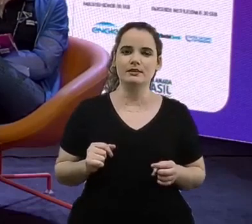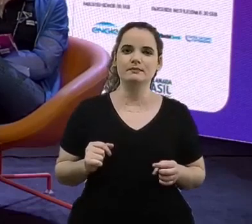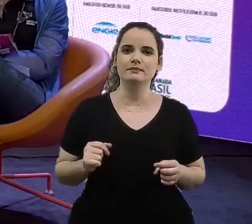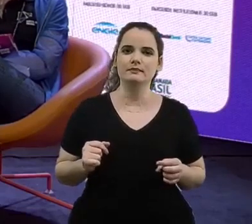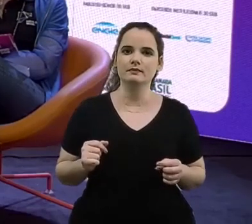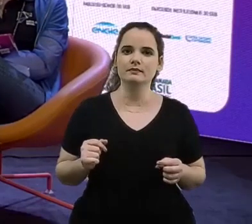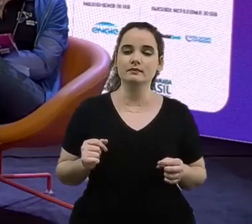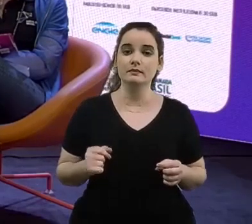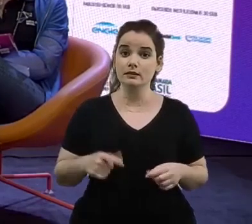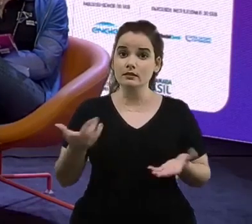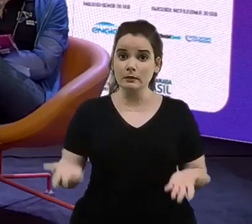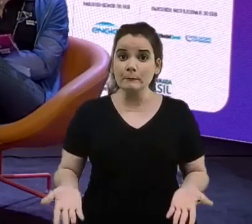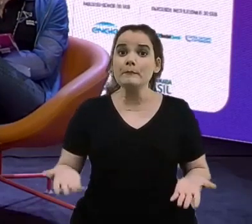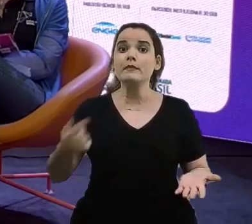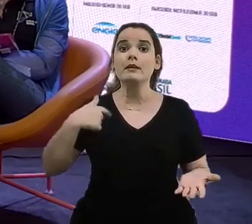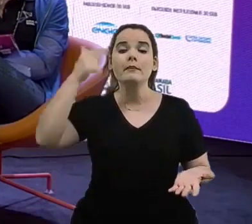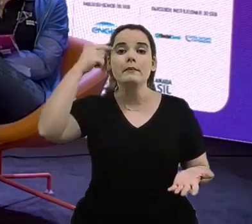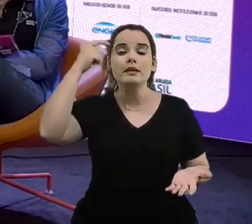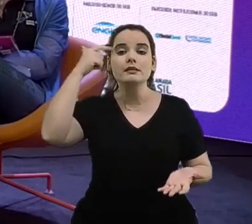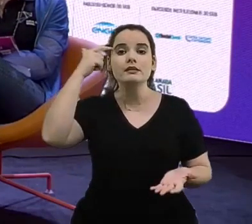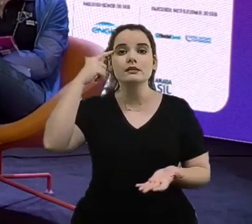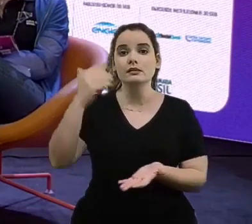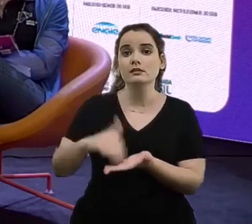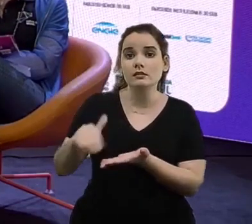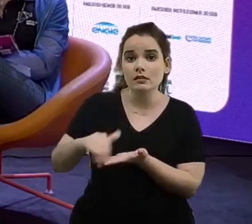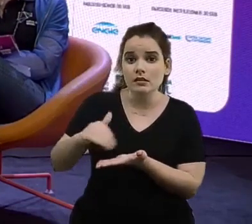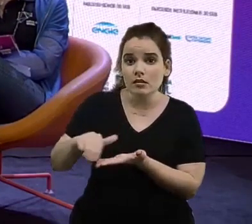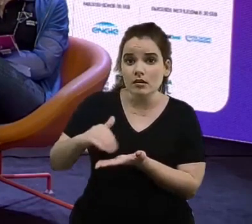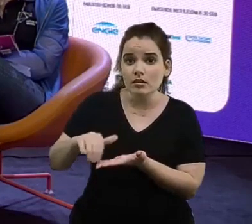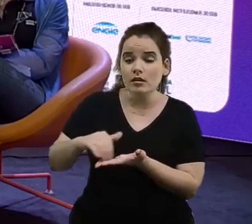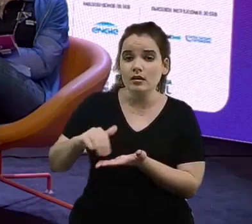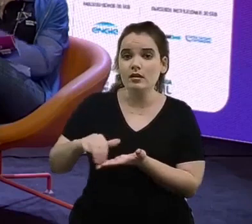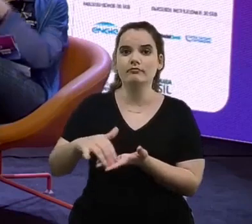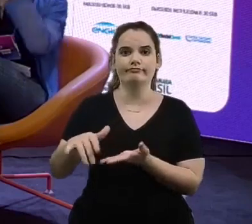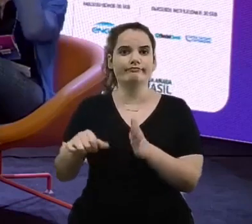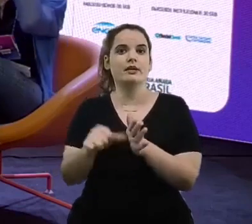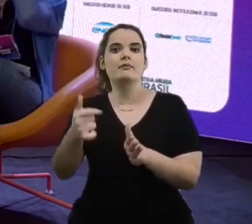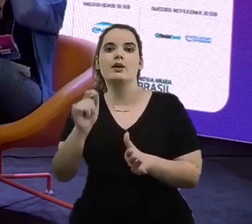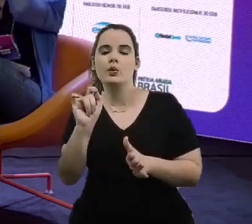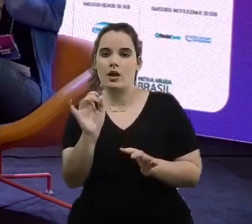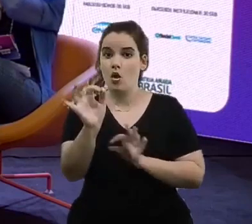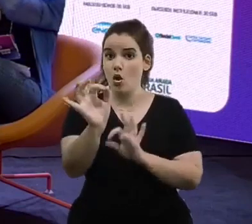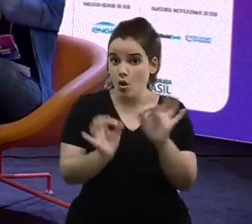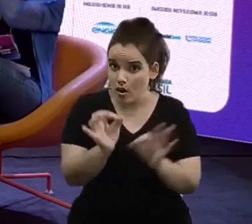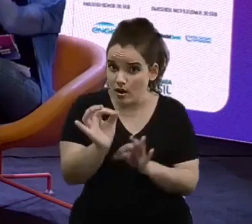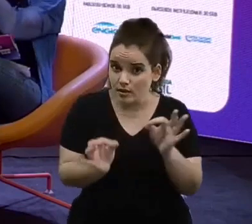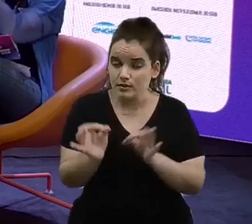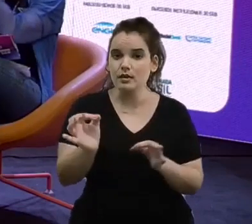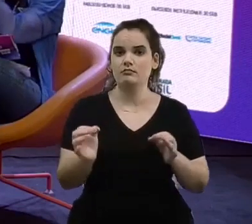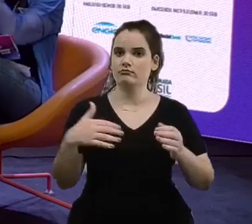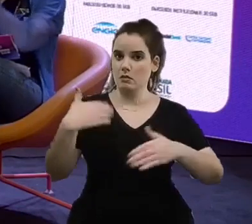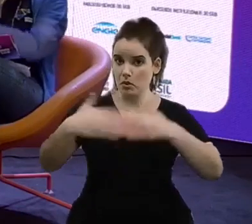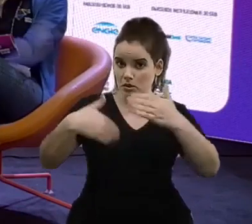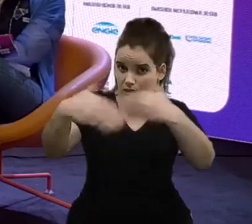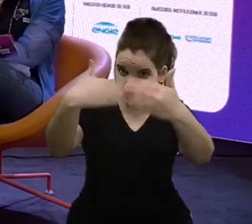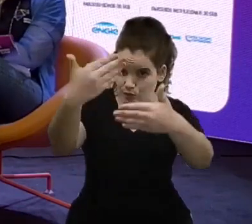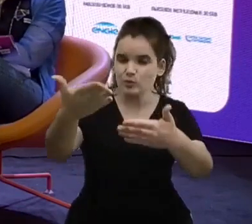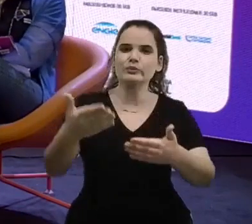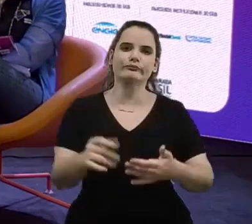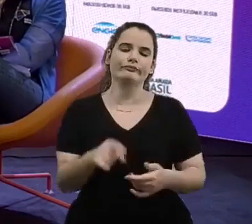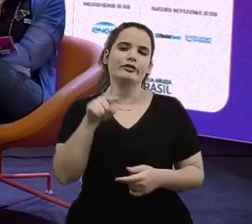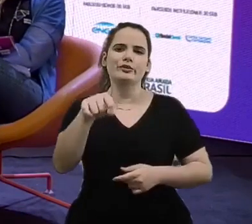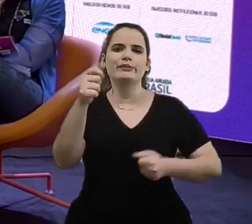esse compartilhamento de dados de uma forma mais intensa que em outras epidemias anteriores, né? A demanda